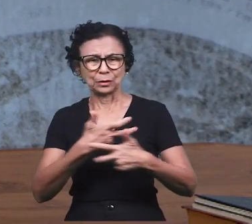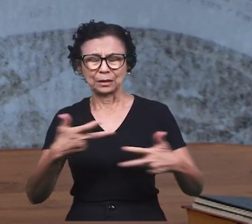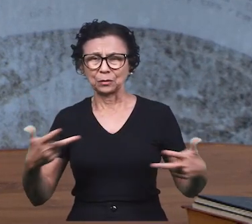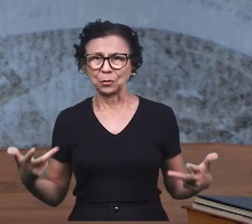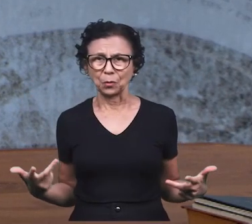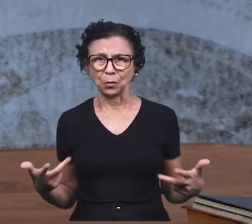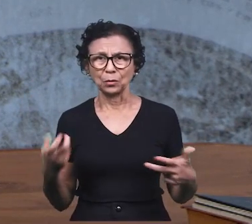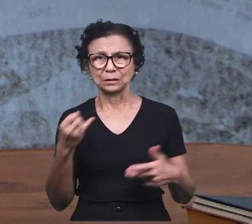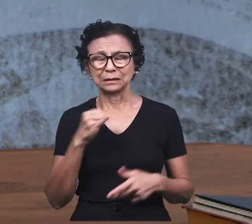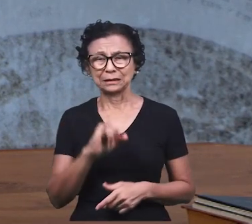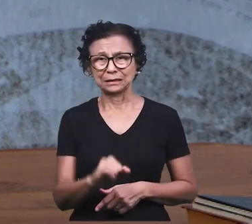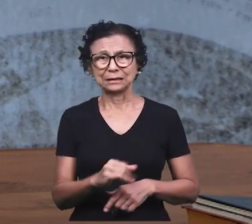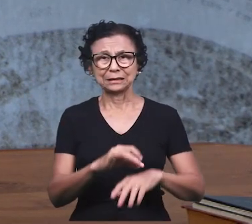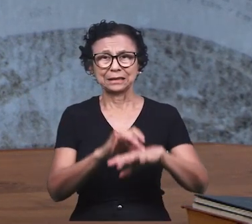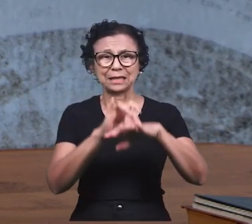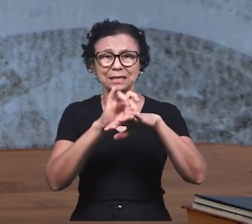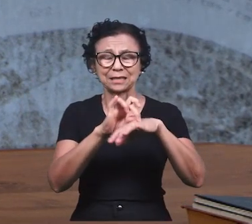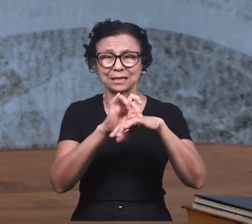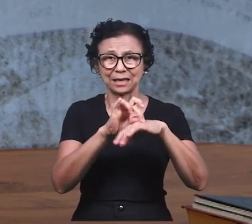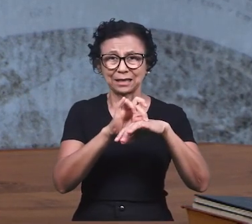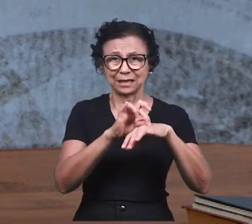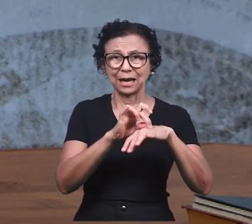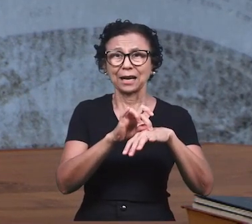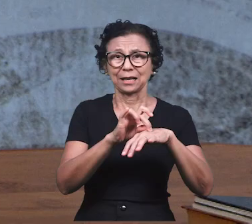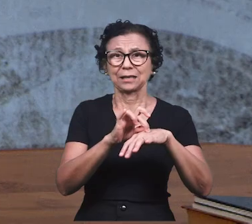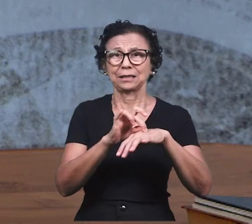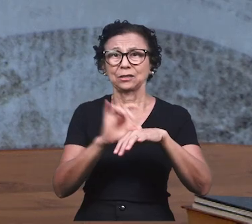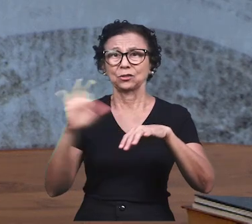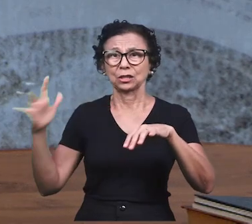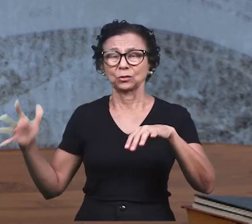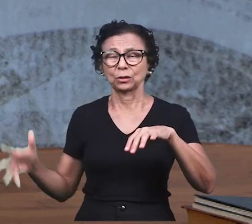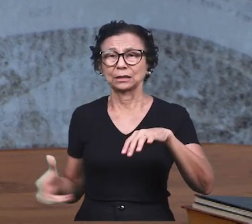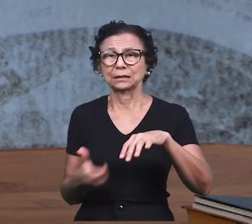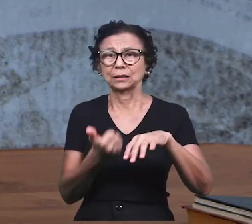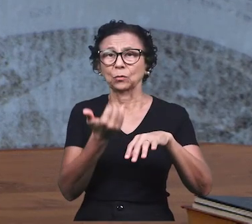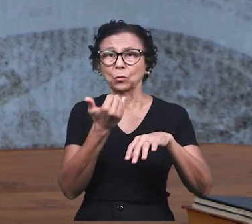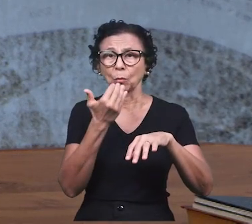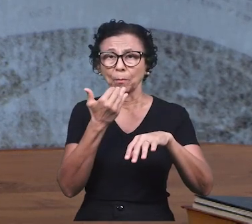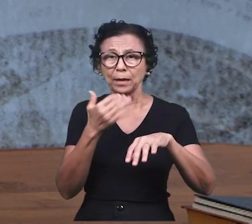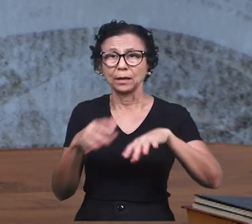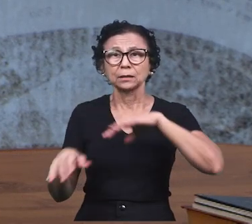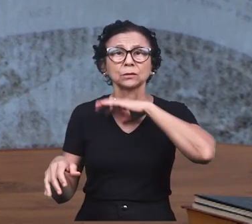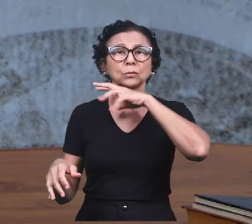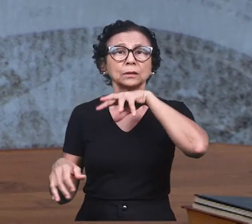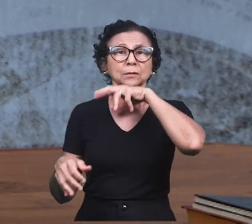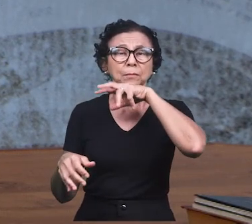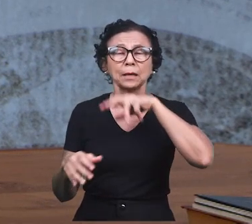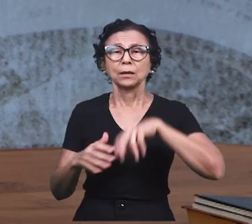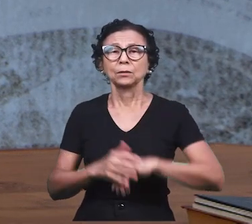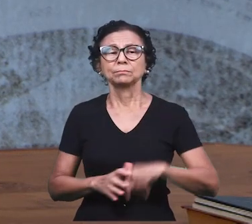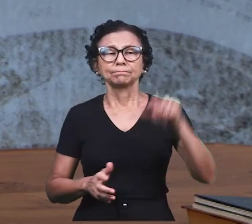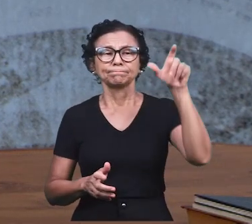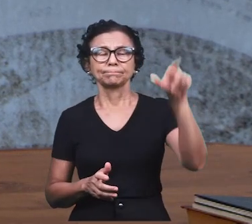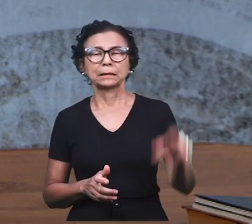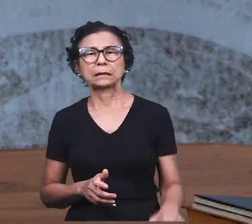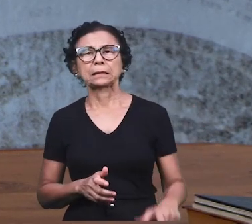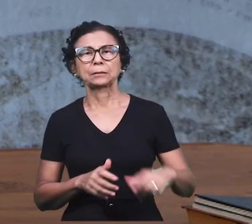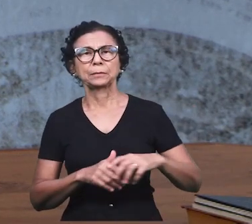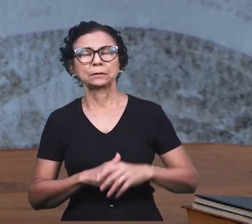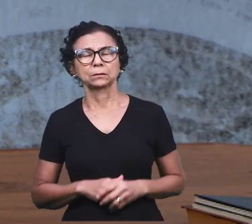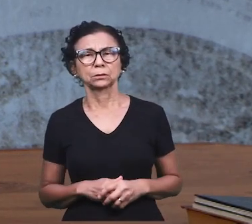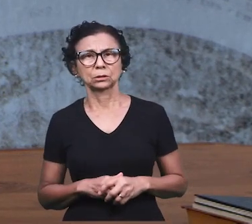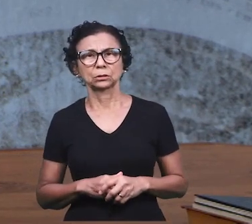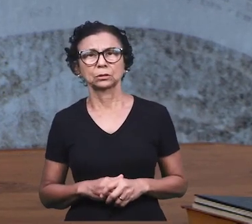e comer da carne do sacrifício pacífico, que é do Senhor, aquela pessoa